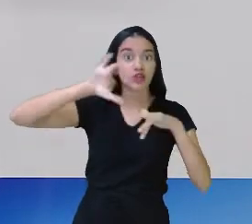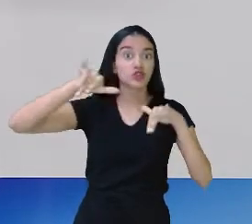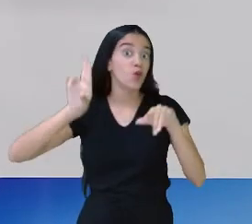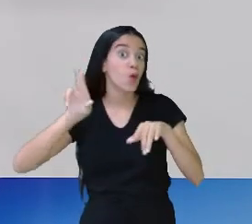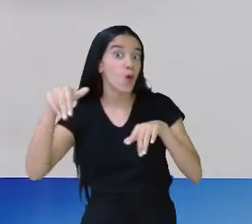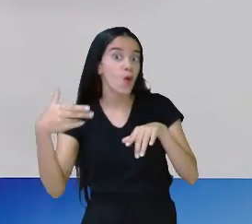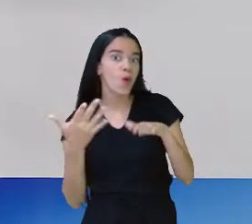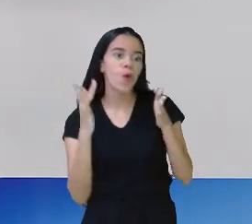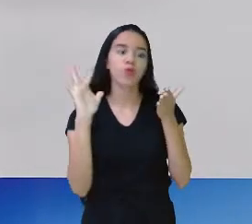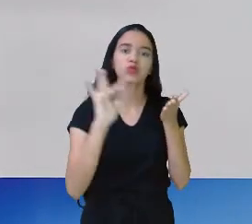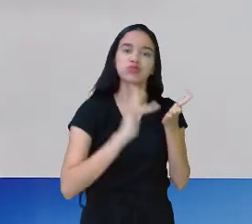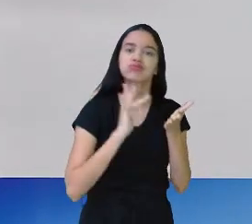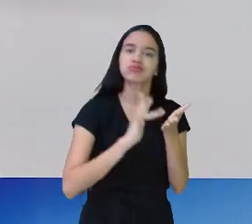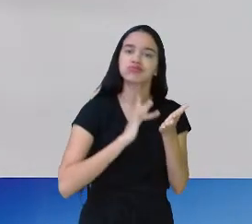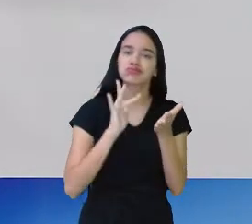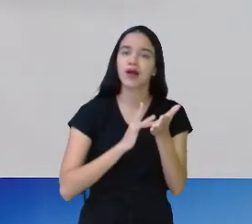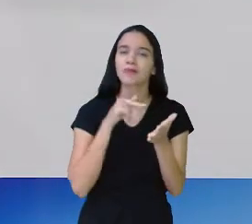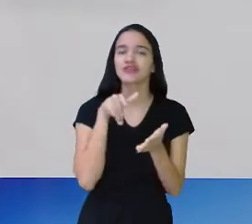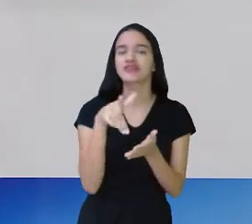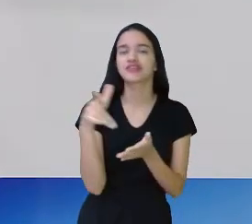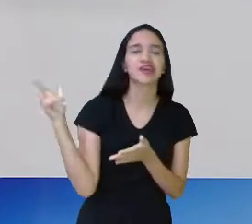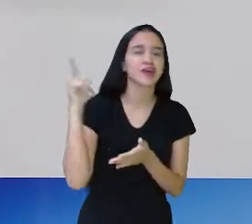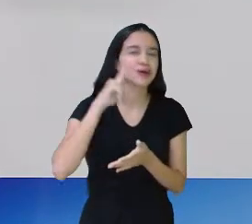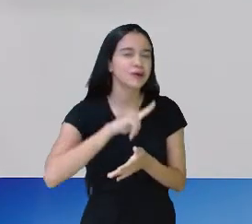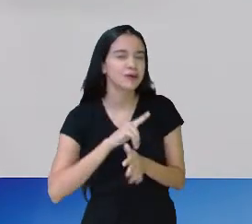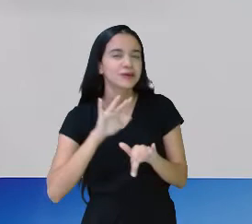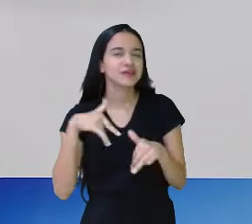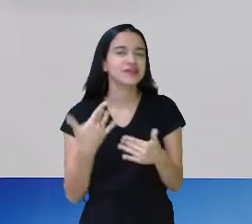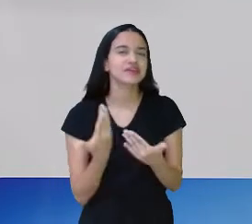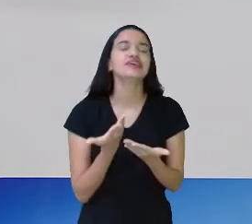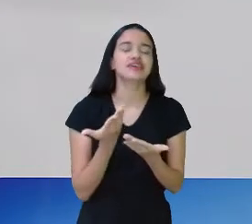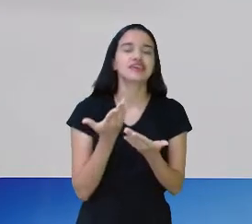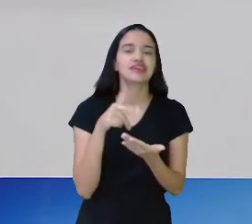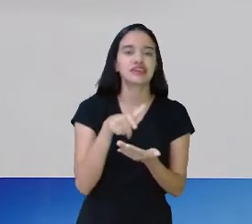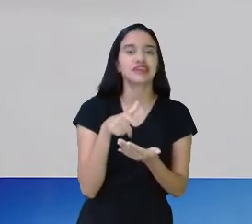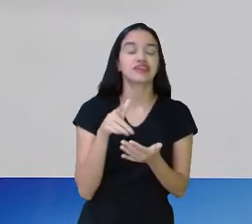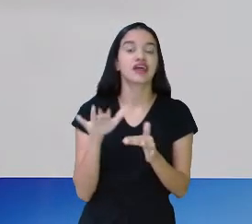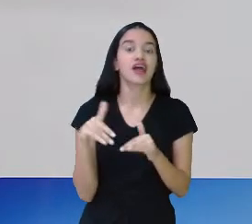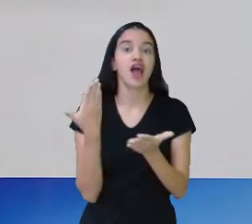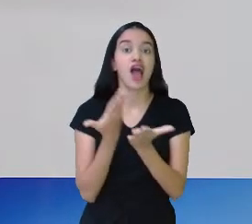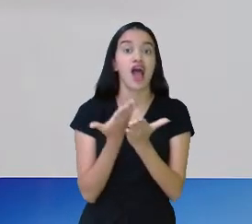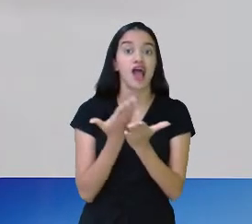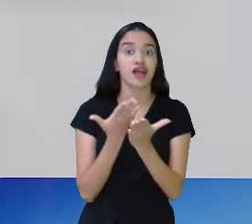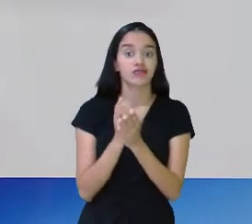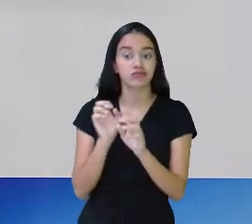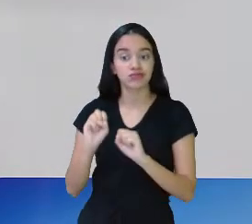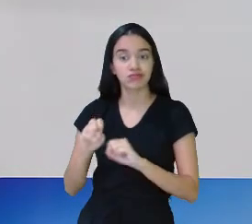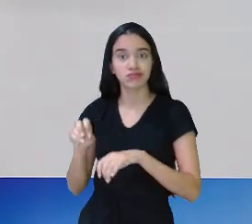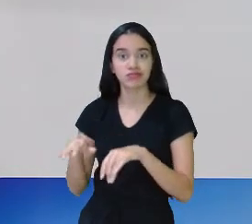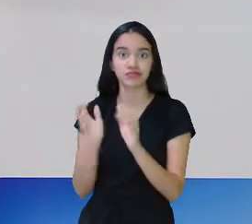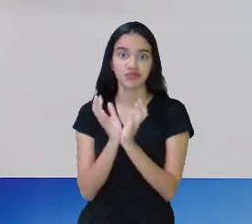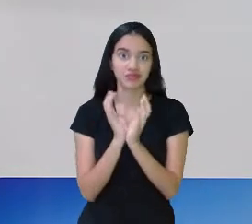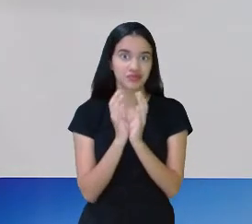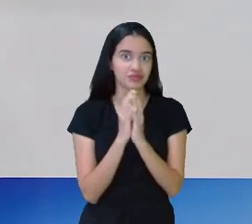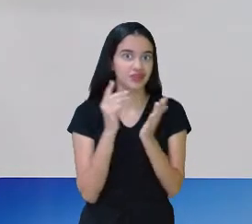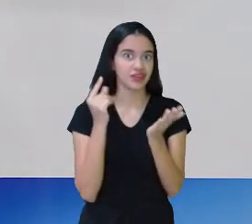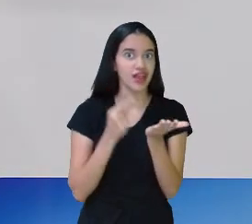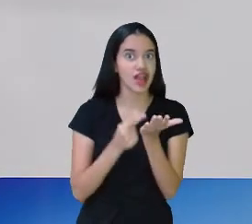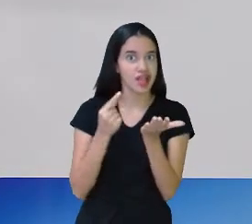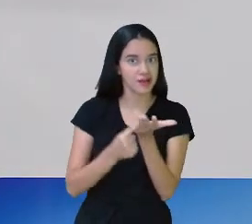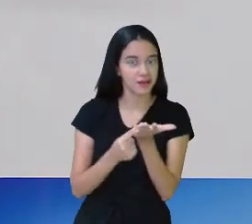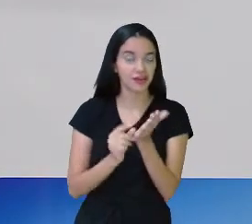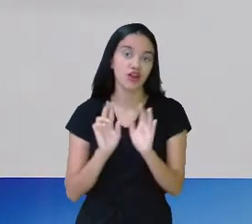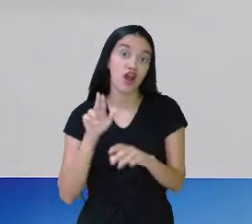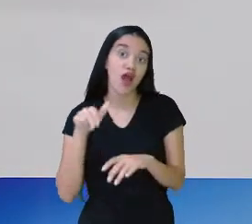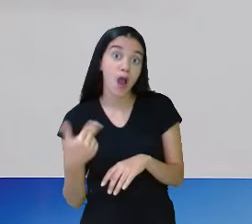o tablet, né, que você ganhou e está acompanhando as aulas do Educa pelo aplicativo. Ou